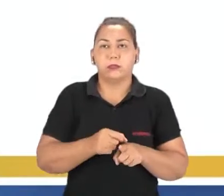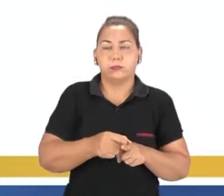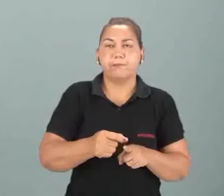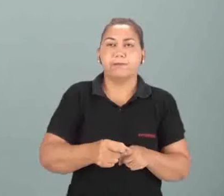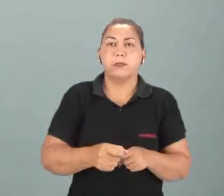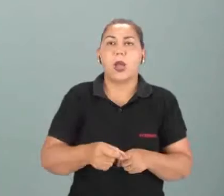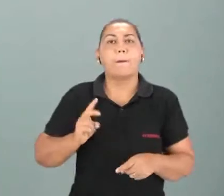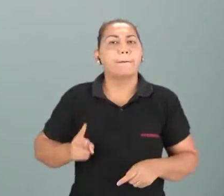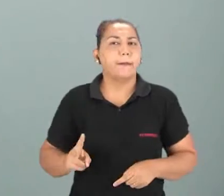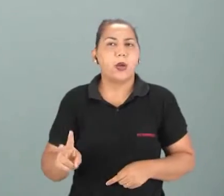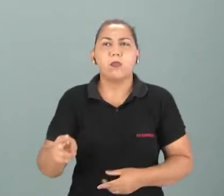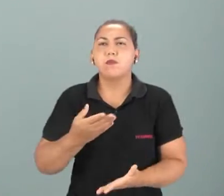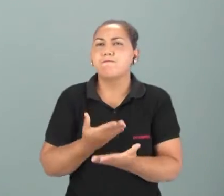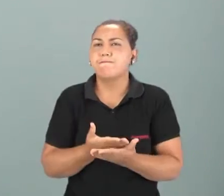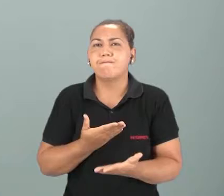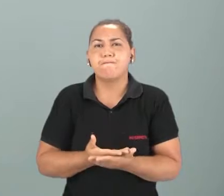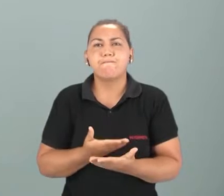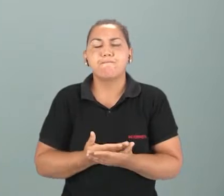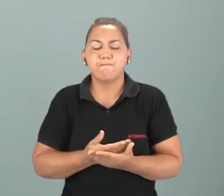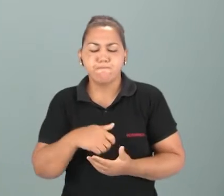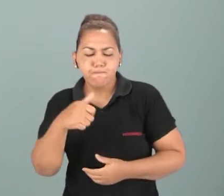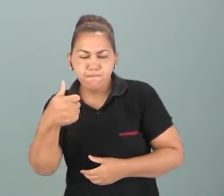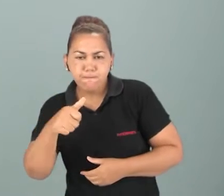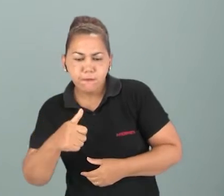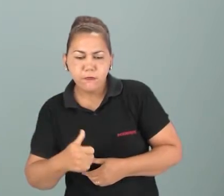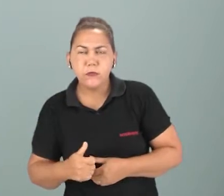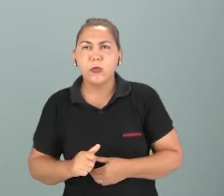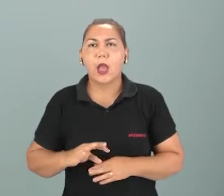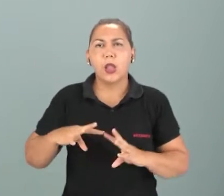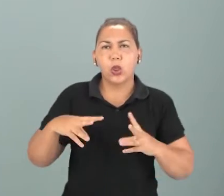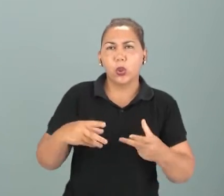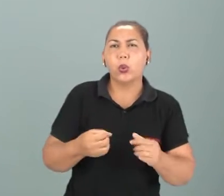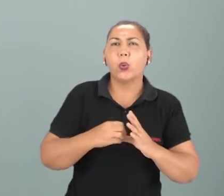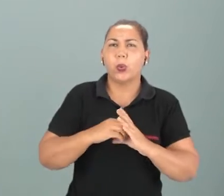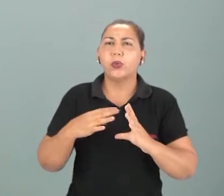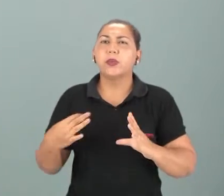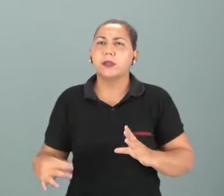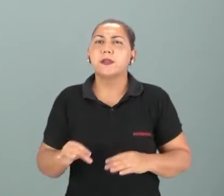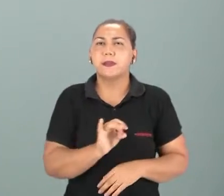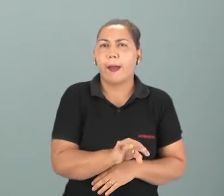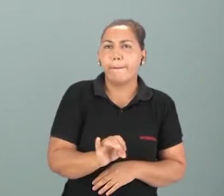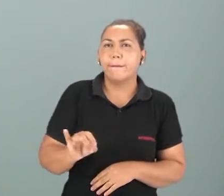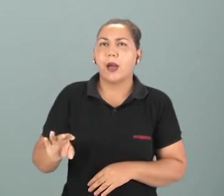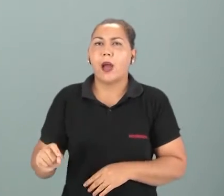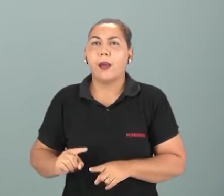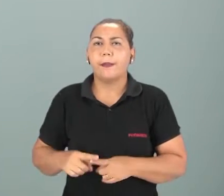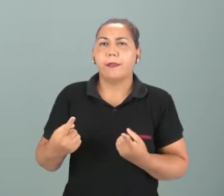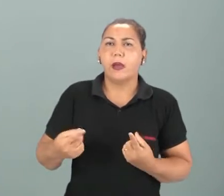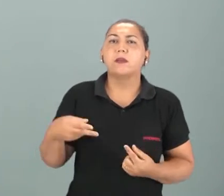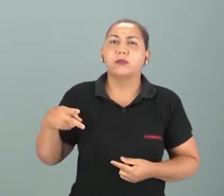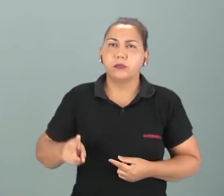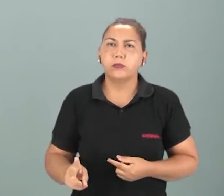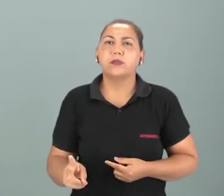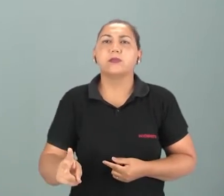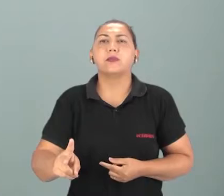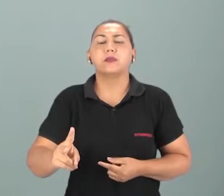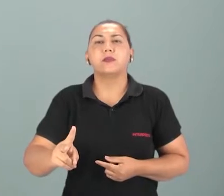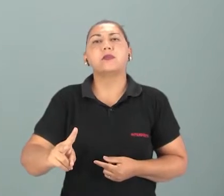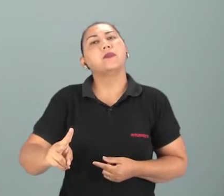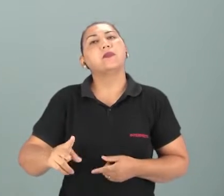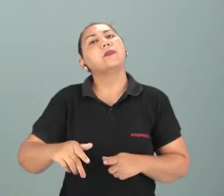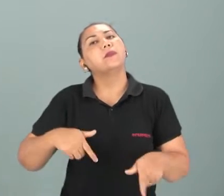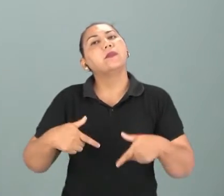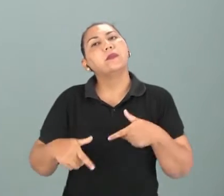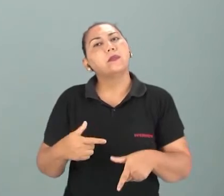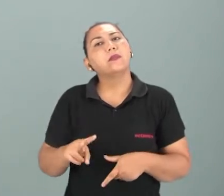seus estudos, ele analisou todas essas características individualmente, cada uma, mas ele continuou esses estudos trabalhando